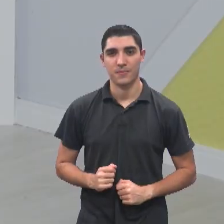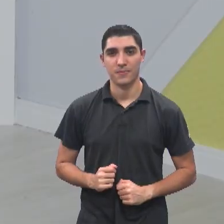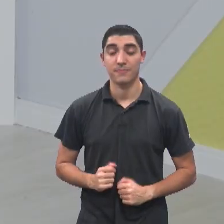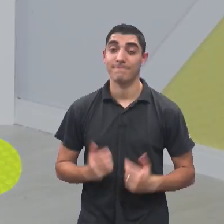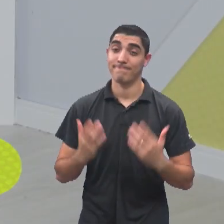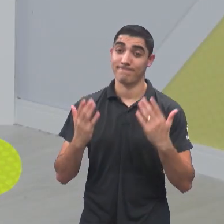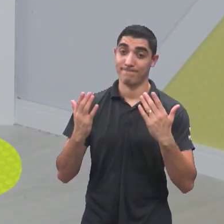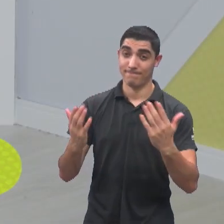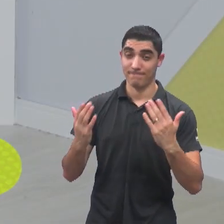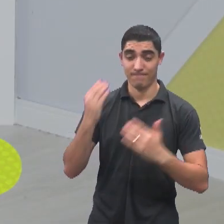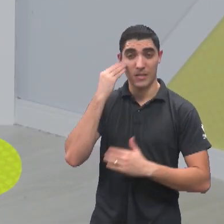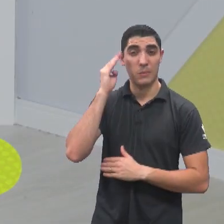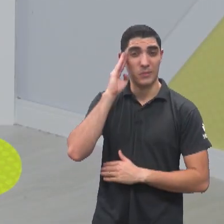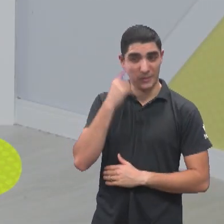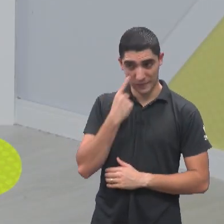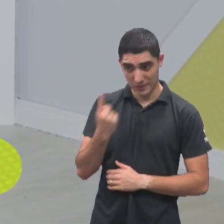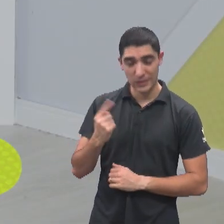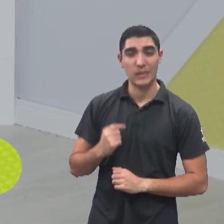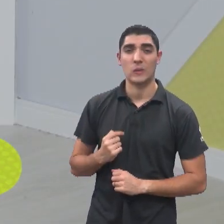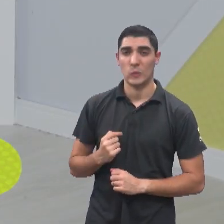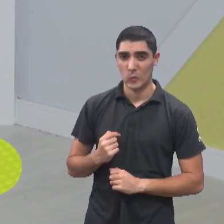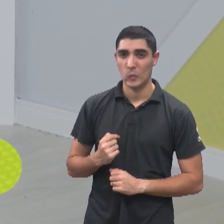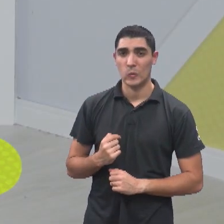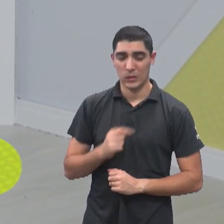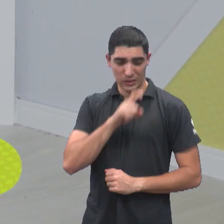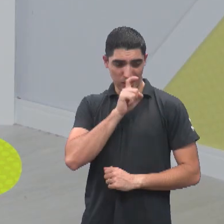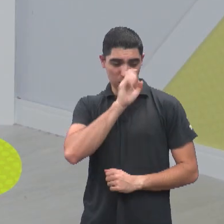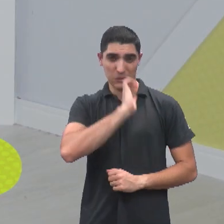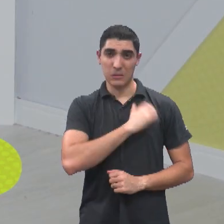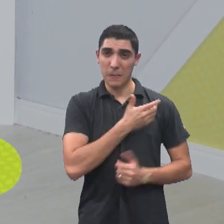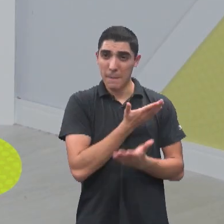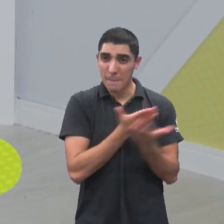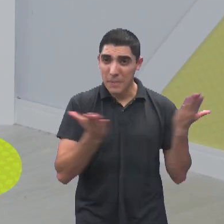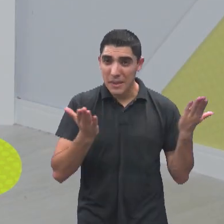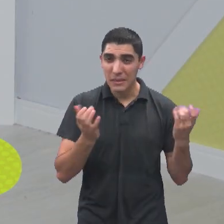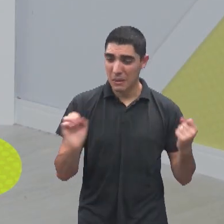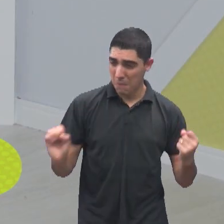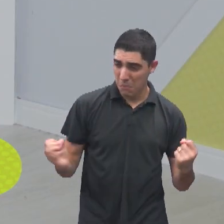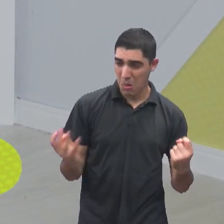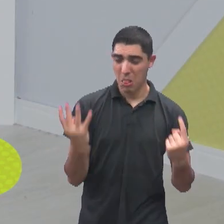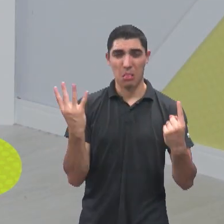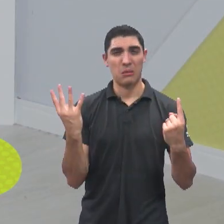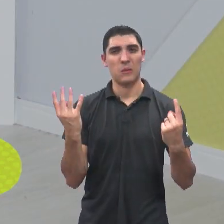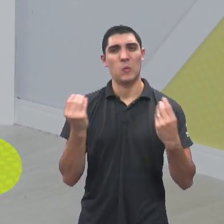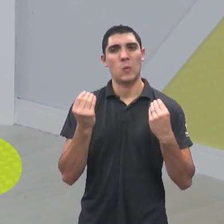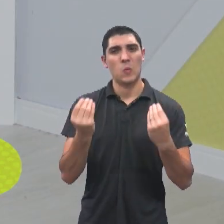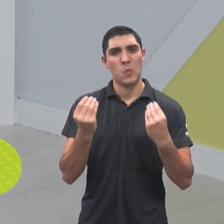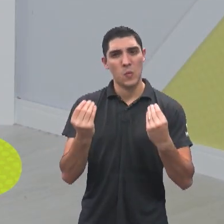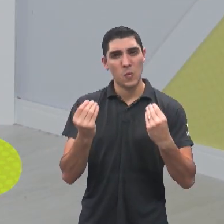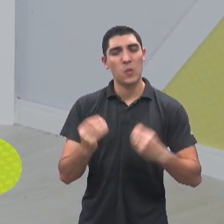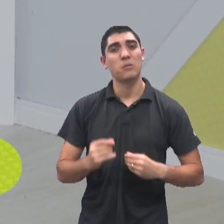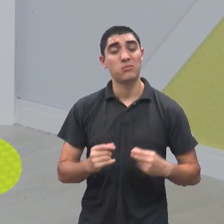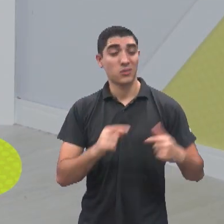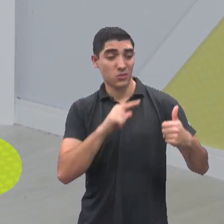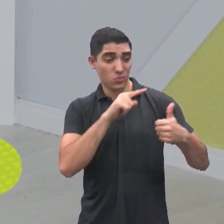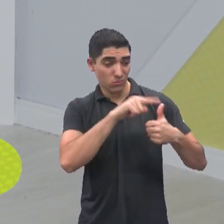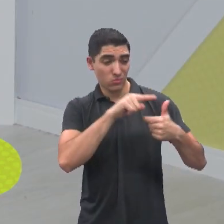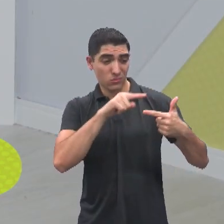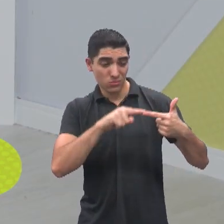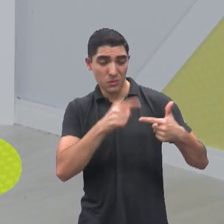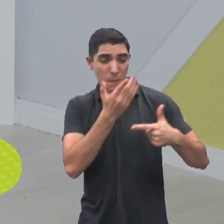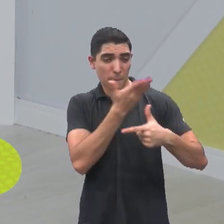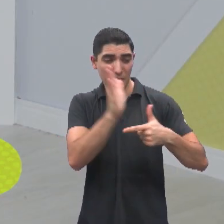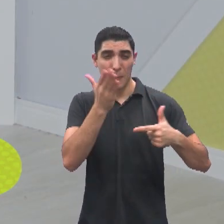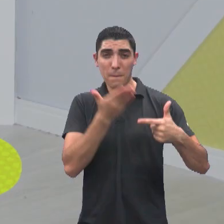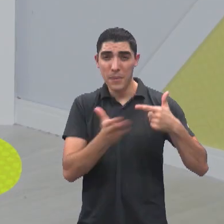Pois é, Brunão, não foi legal para o São José não, goleada, clássico, e 2 derrotas consecutivas em 2 jogos,